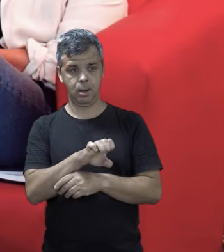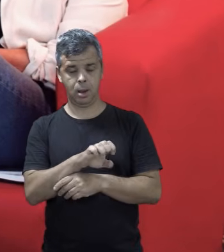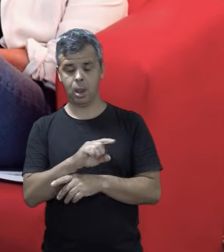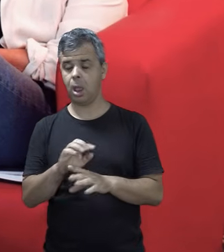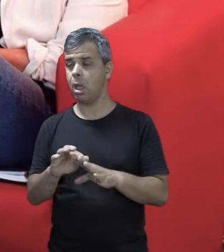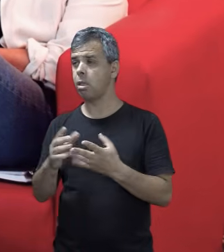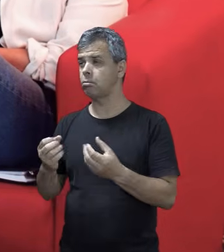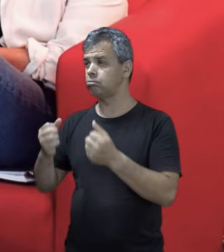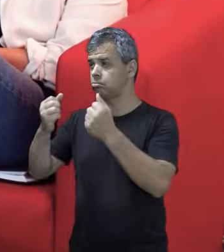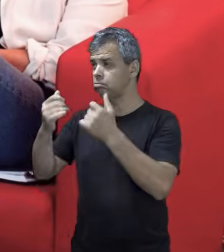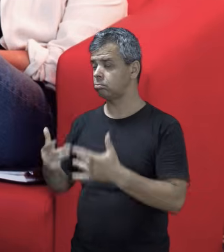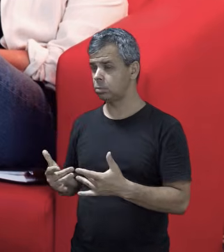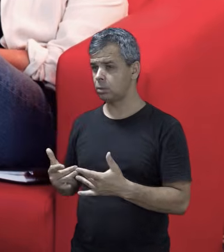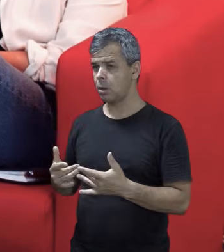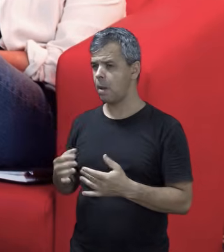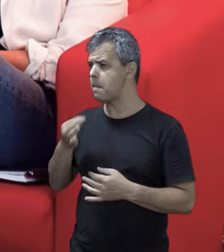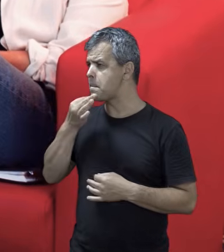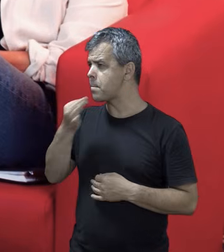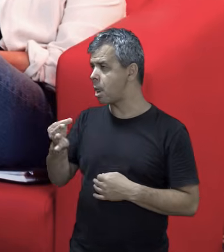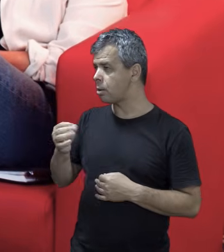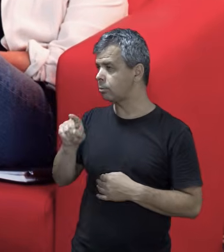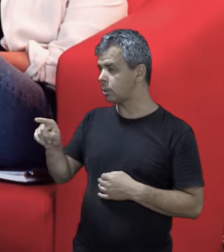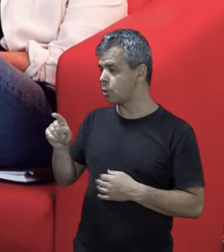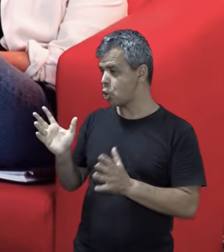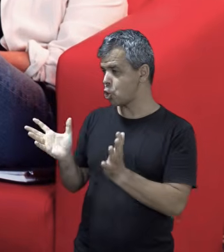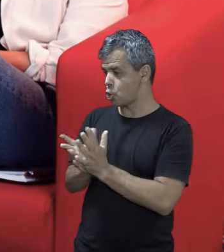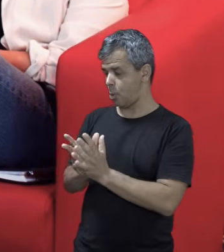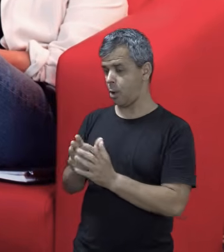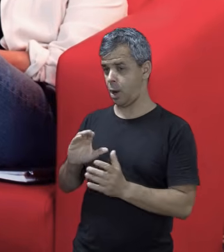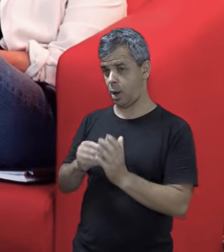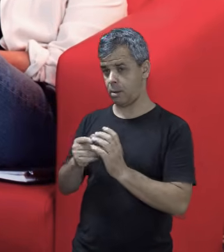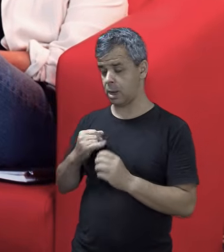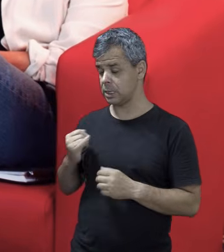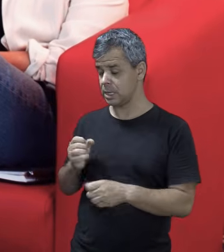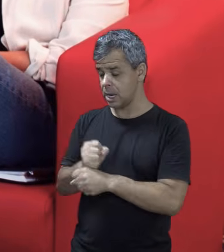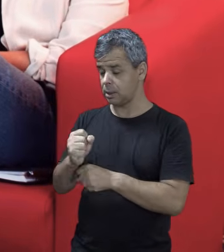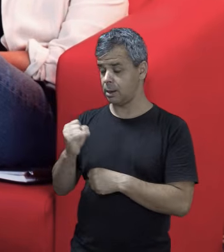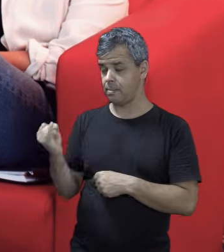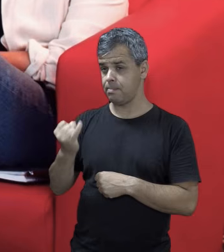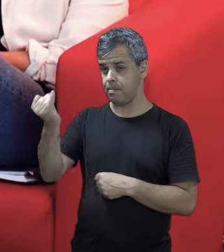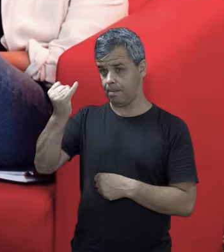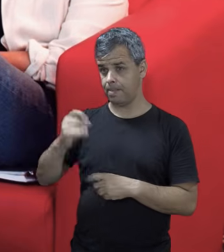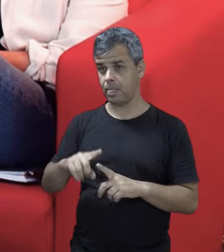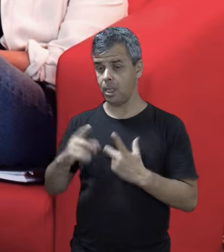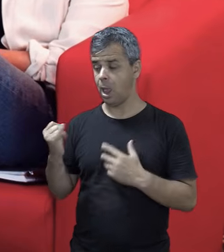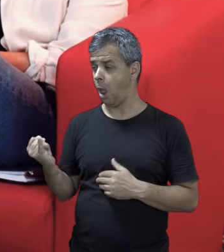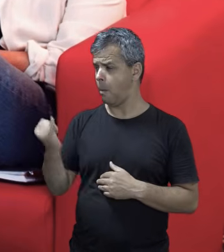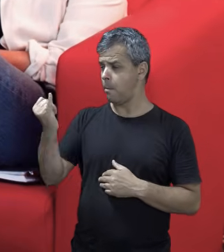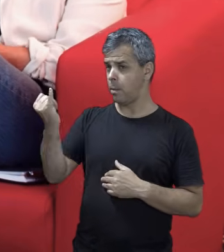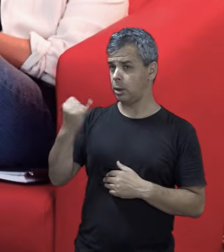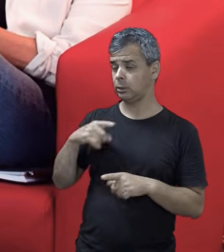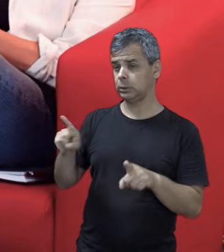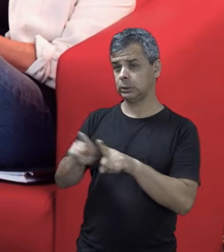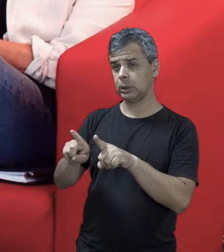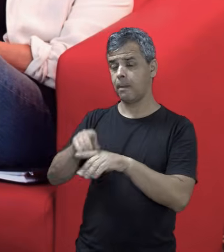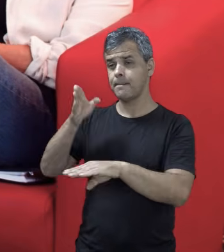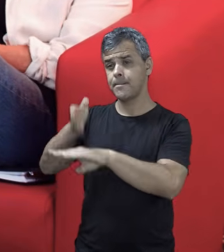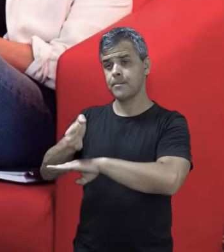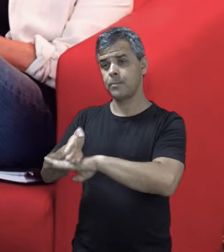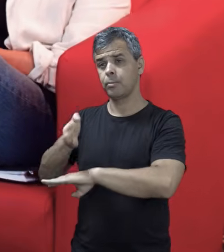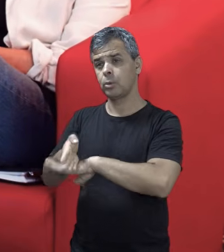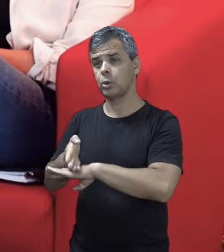que você deixasse um recado para a militância, nesse ano importante, e a importância também de